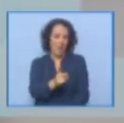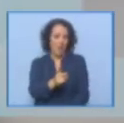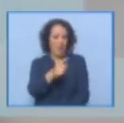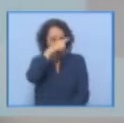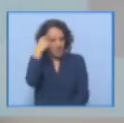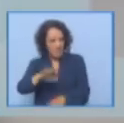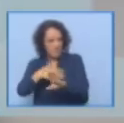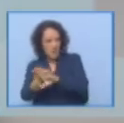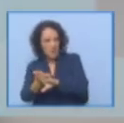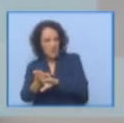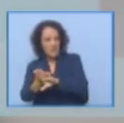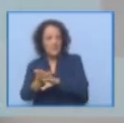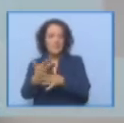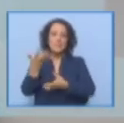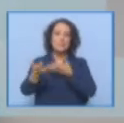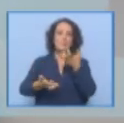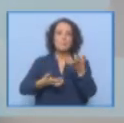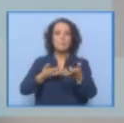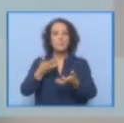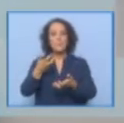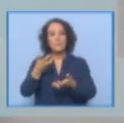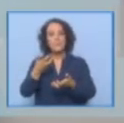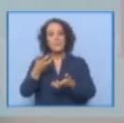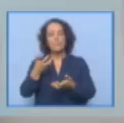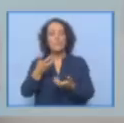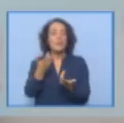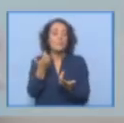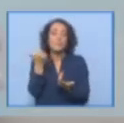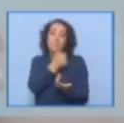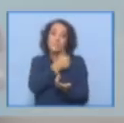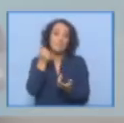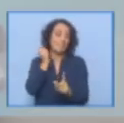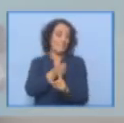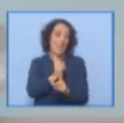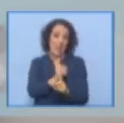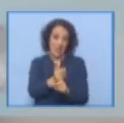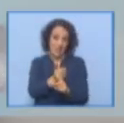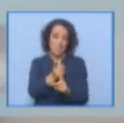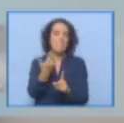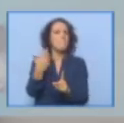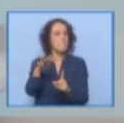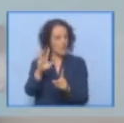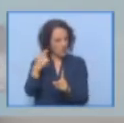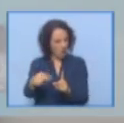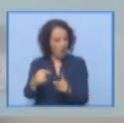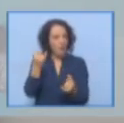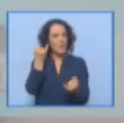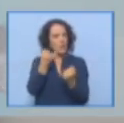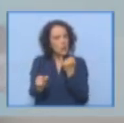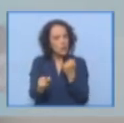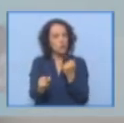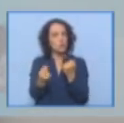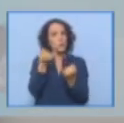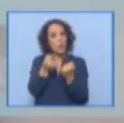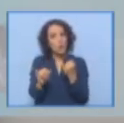política? Será uma forma incontornável, mas que comporta riscos também para o